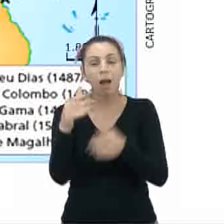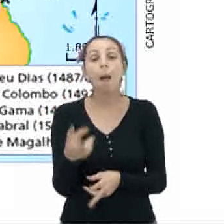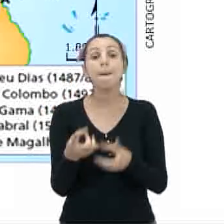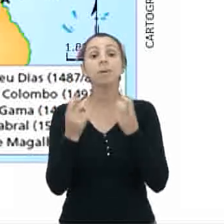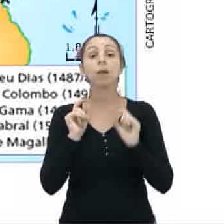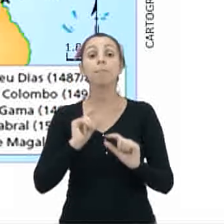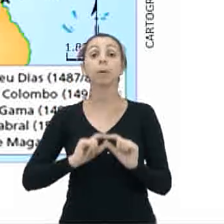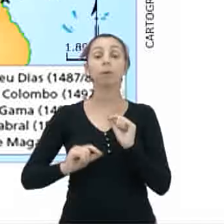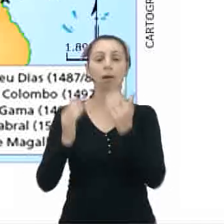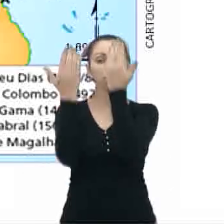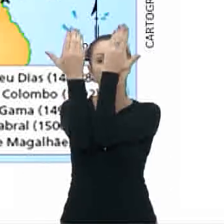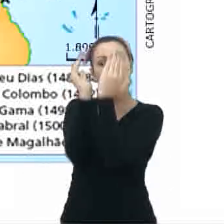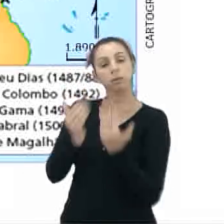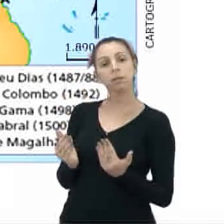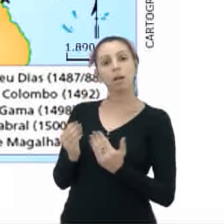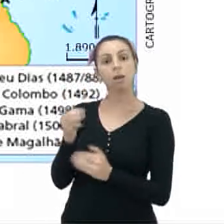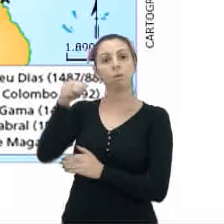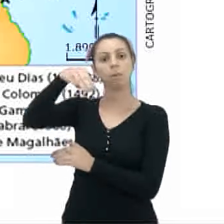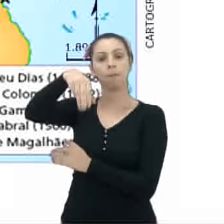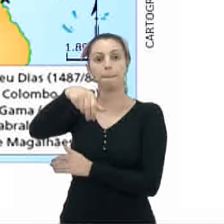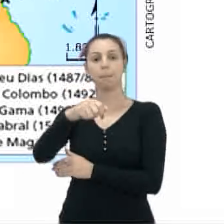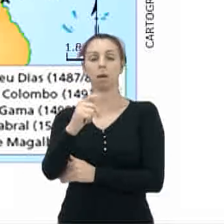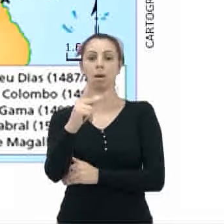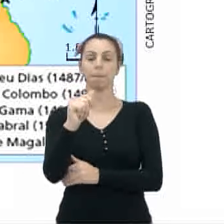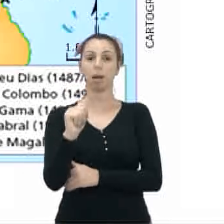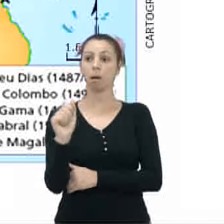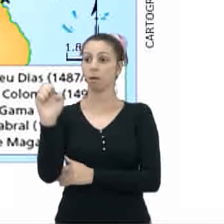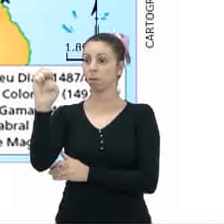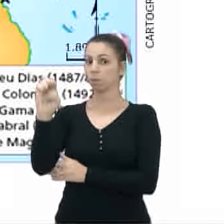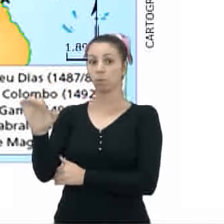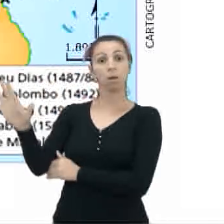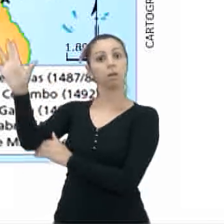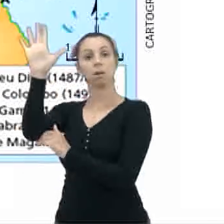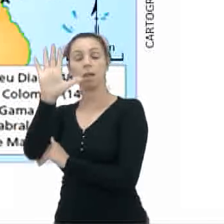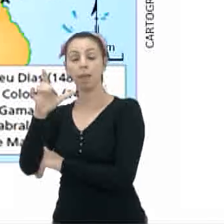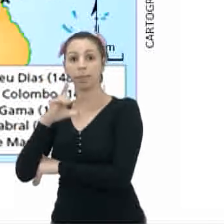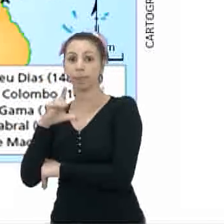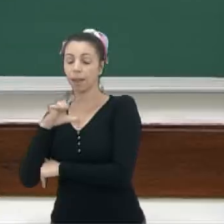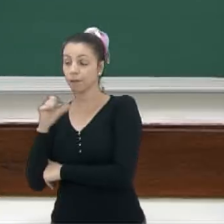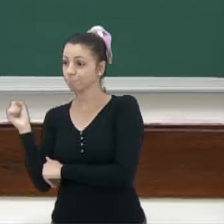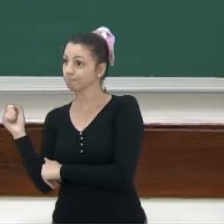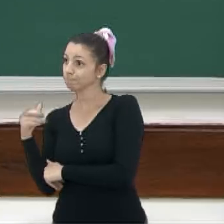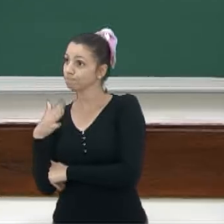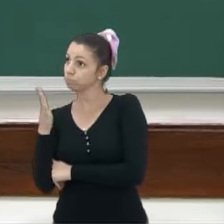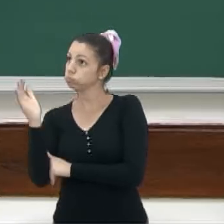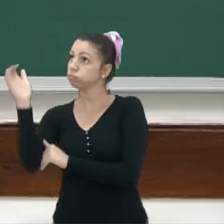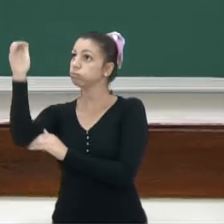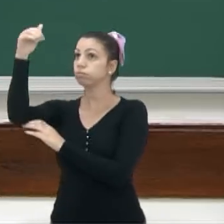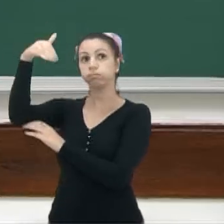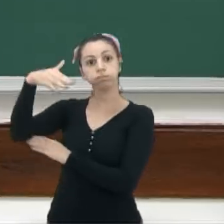o que analisando esse mapa? Que o europeu traçou vários caminhos marítimos.